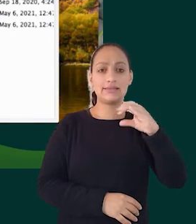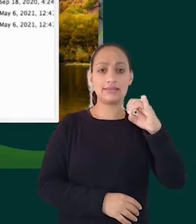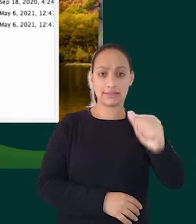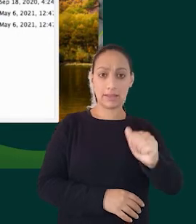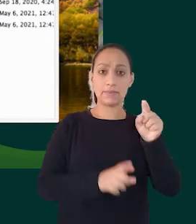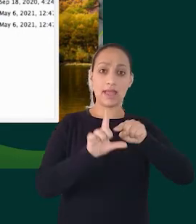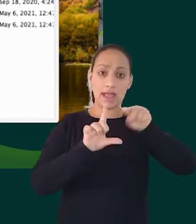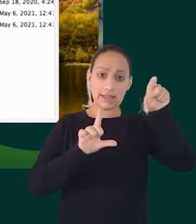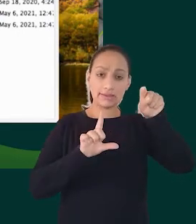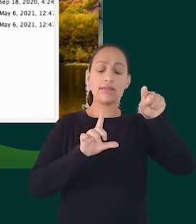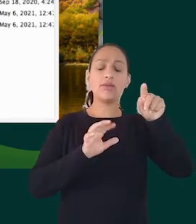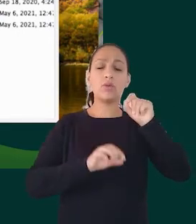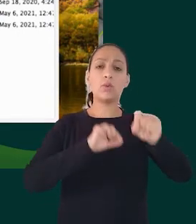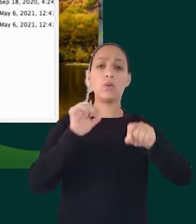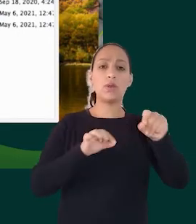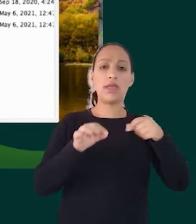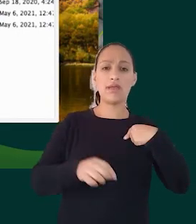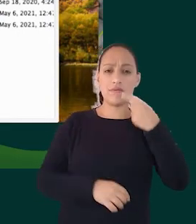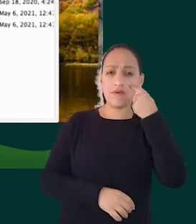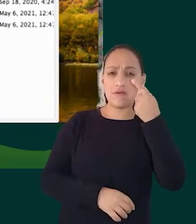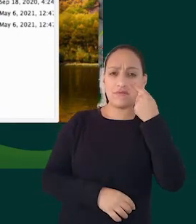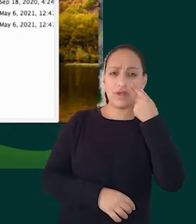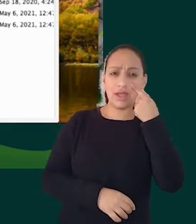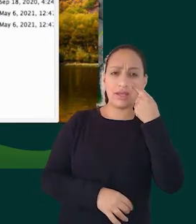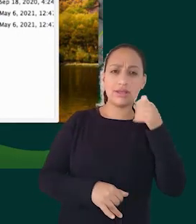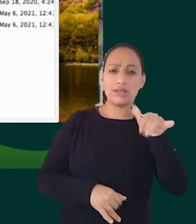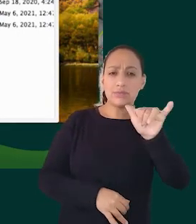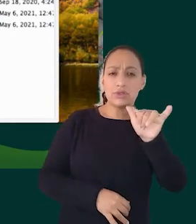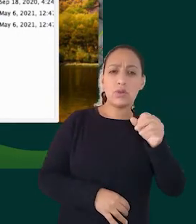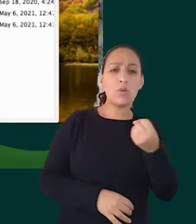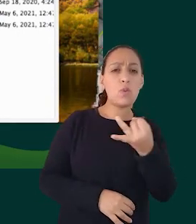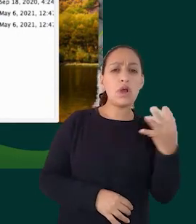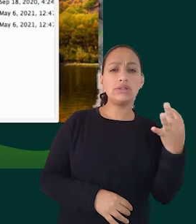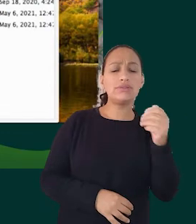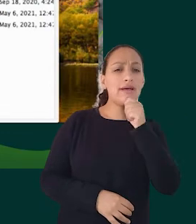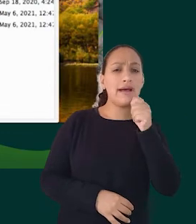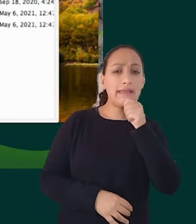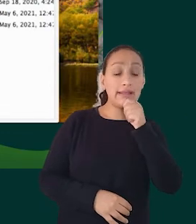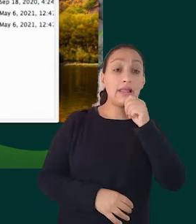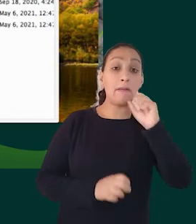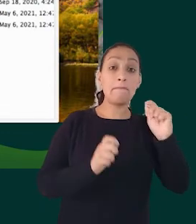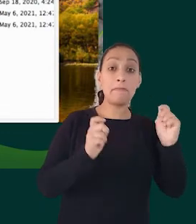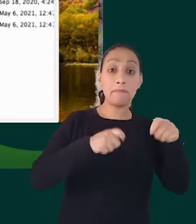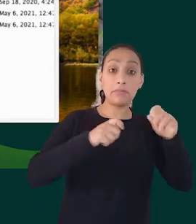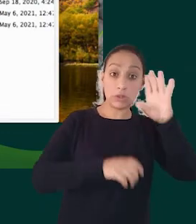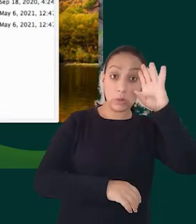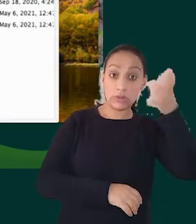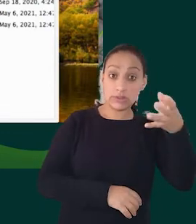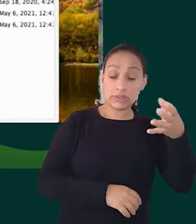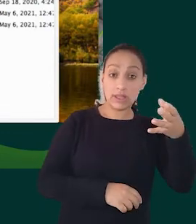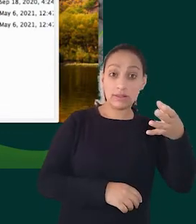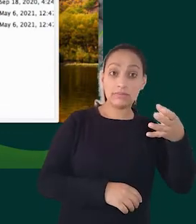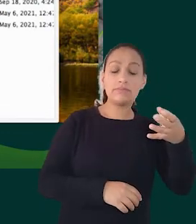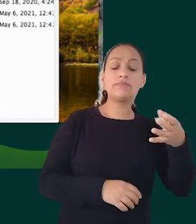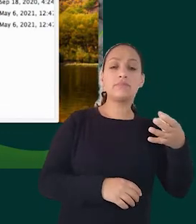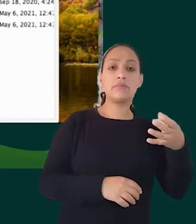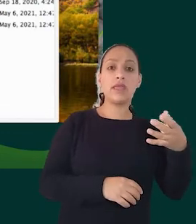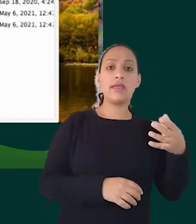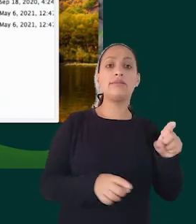posso prever Y, eu posso prever quantos novos casos vão surgir a partir da vacinação que eu estou